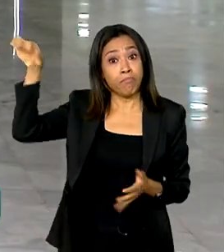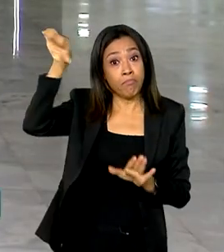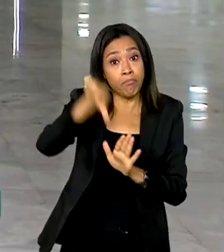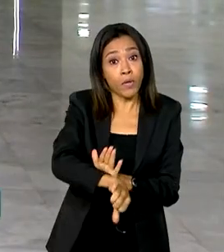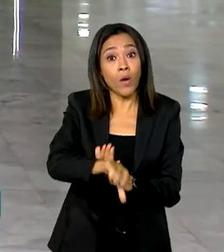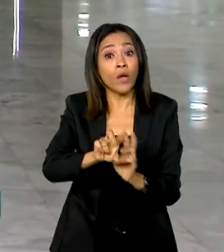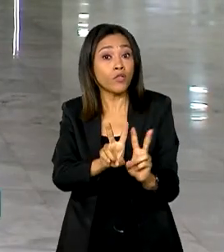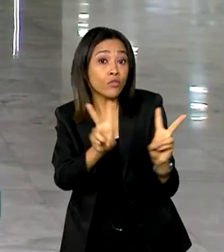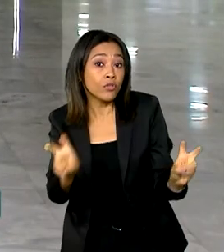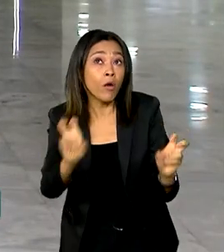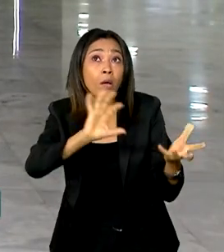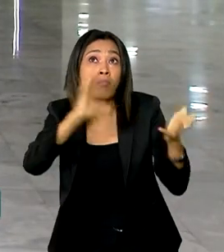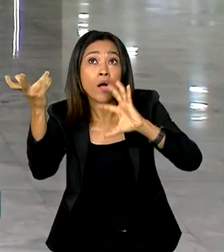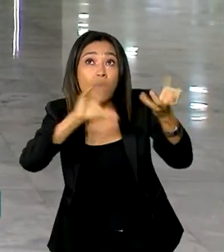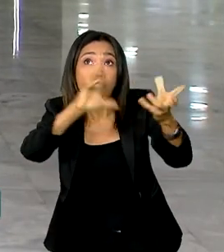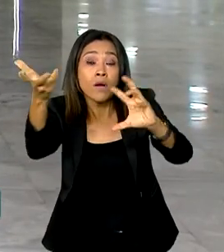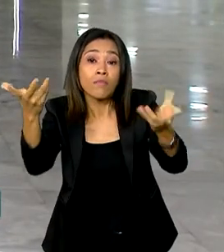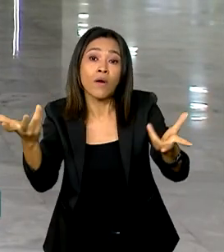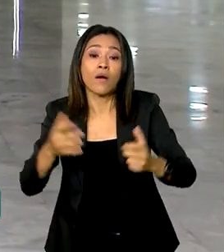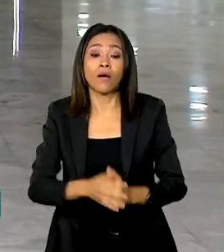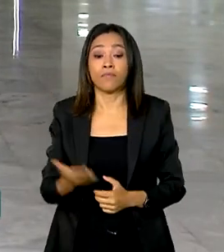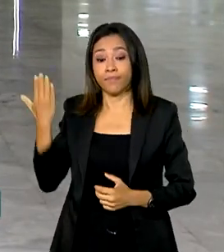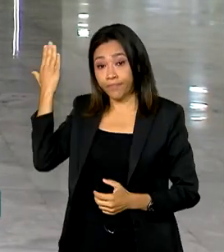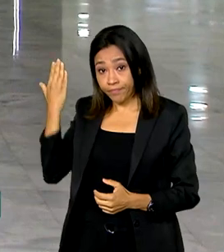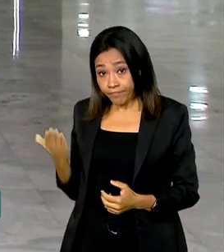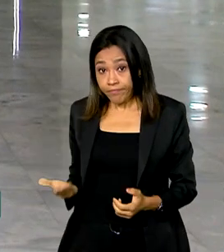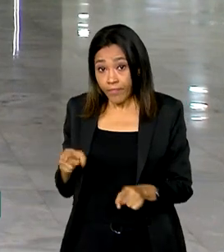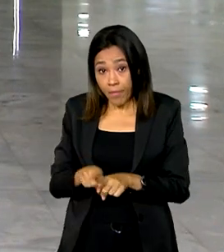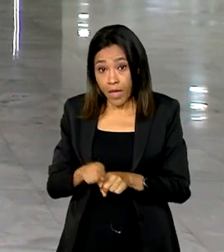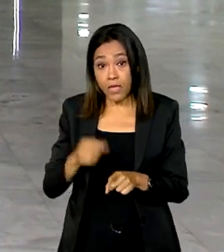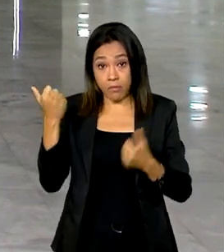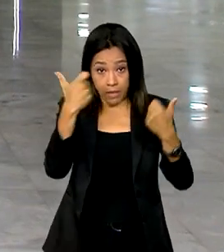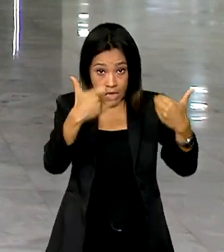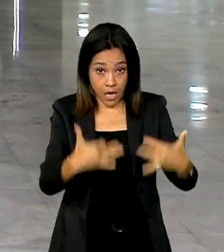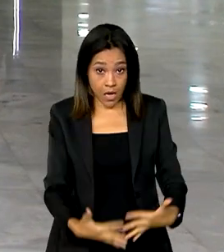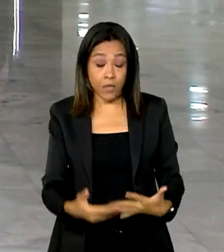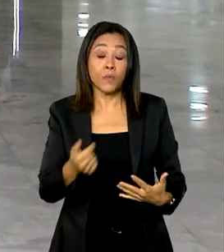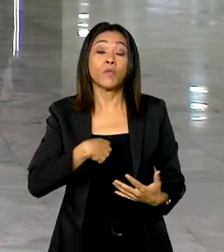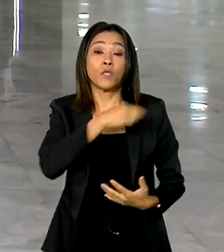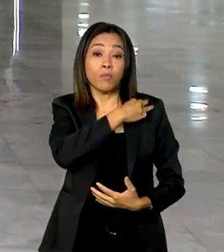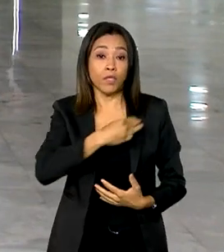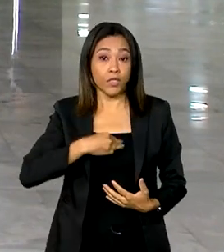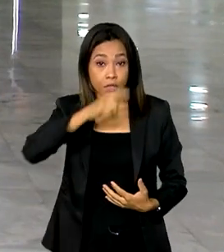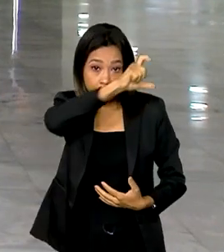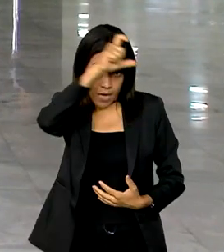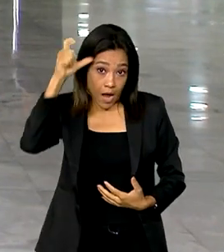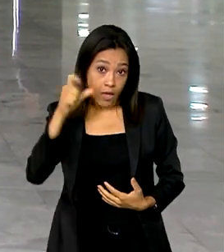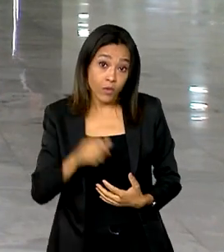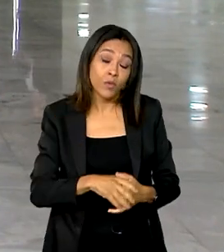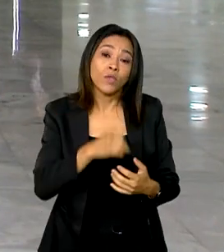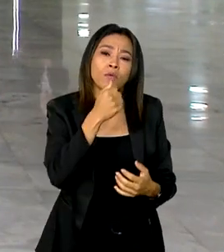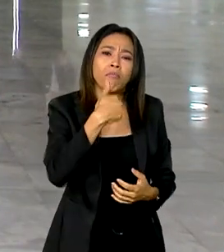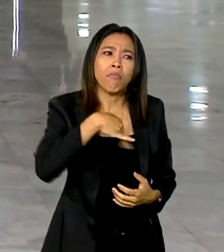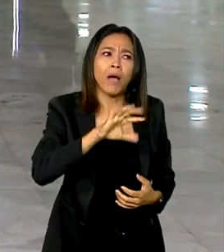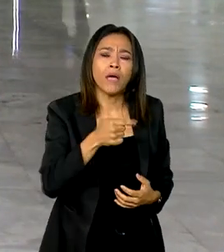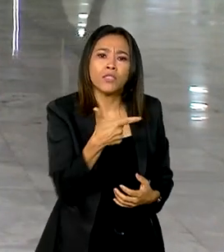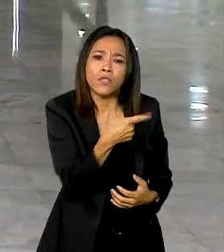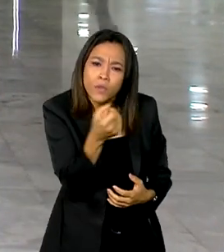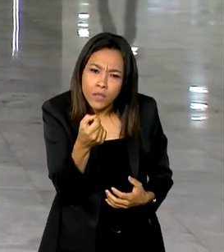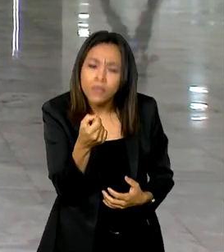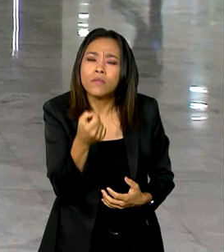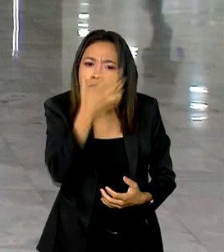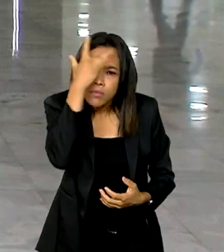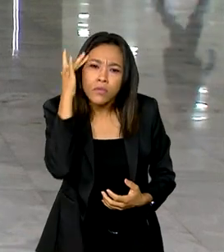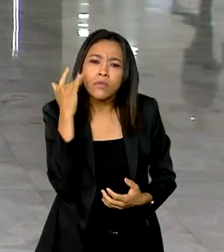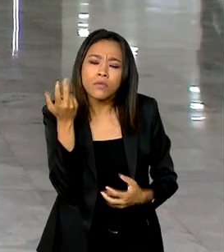segundo o ministro da justiça e Segurança Pública Ricardo Lewandowski das 850.000 pessoas que cumprem pena hoje no